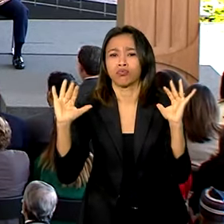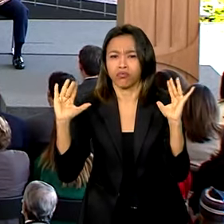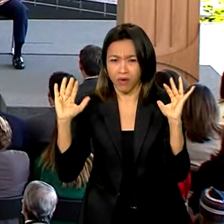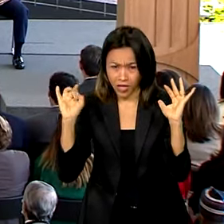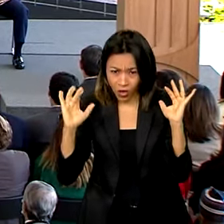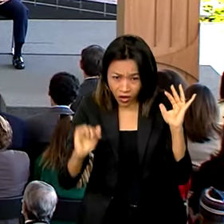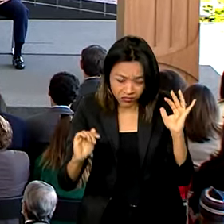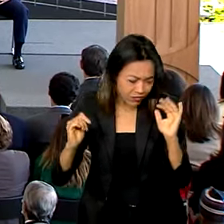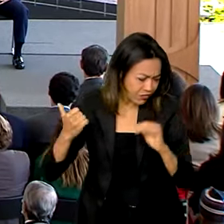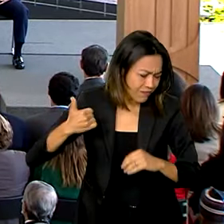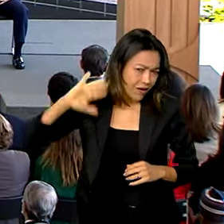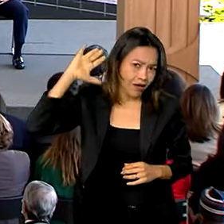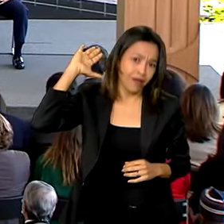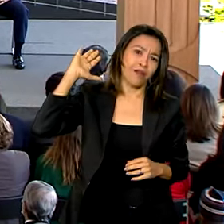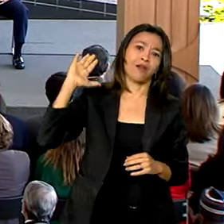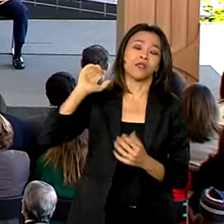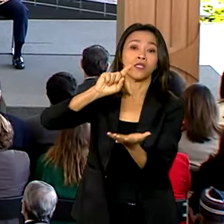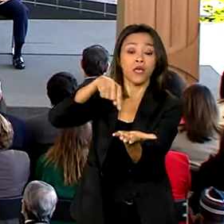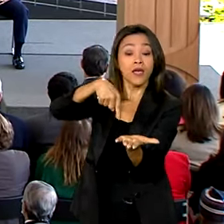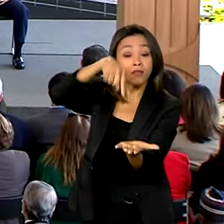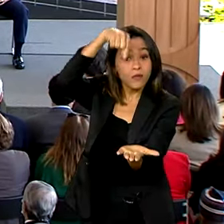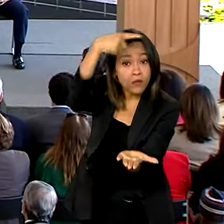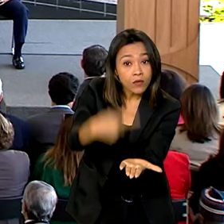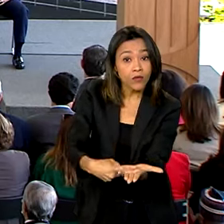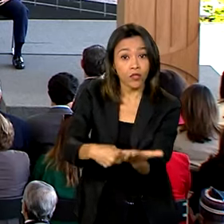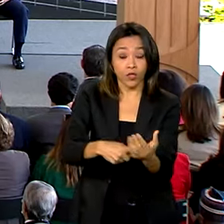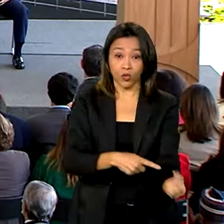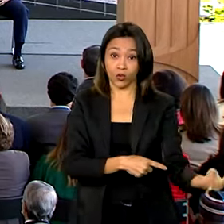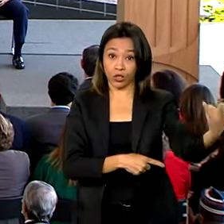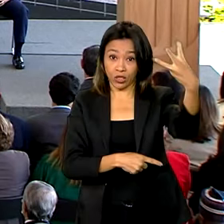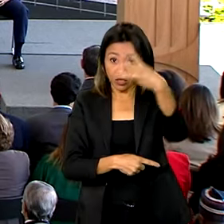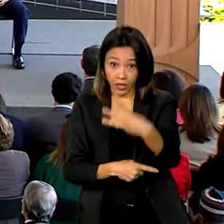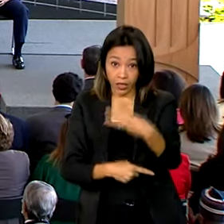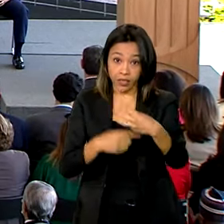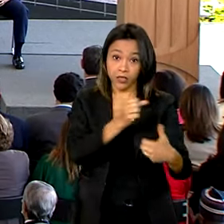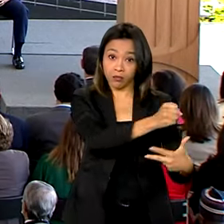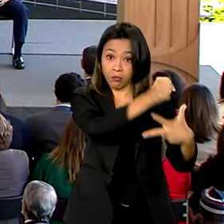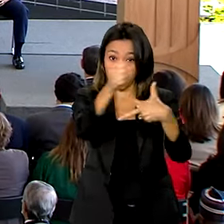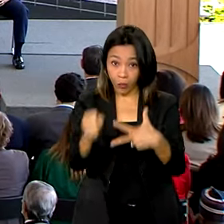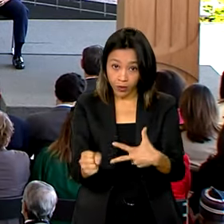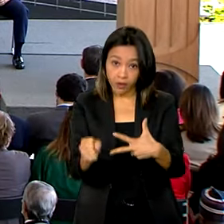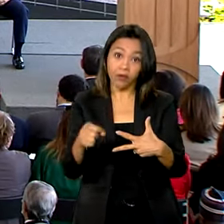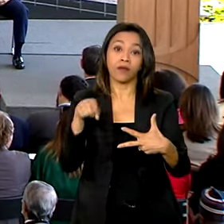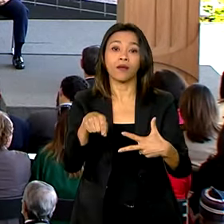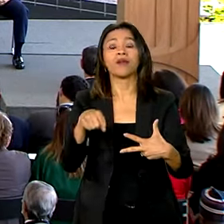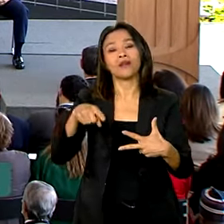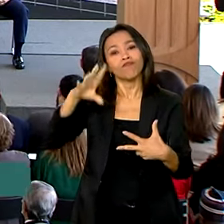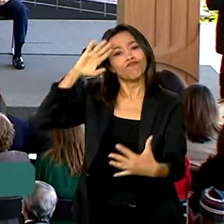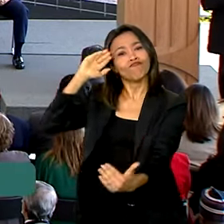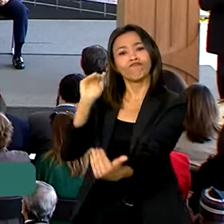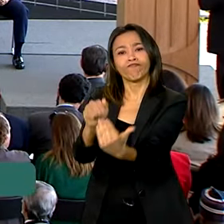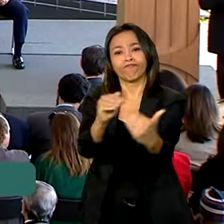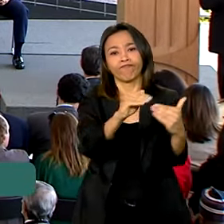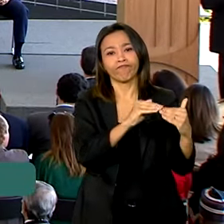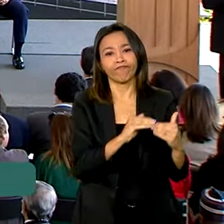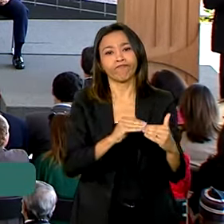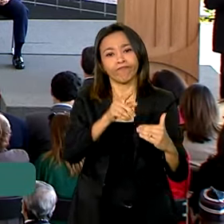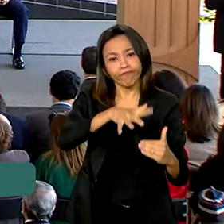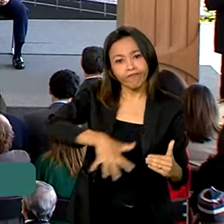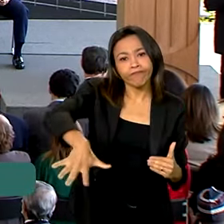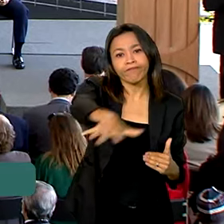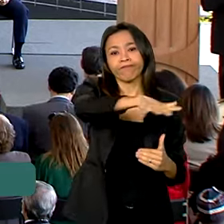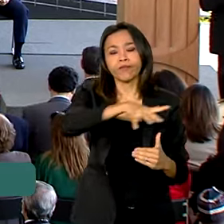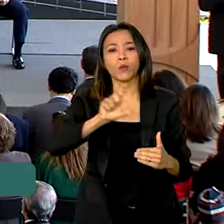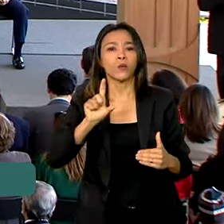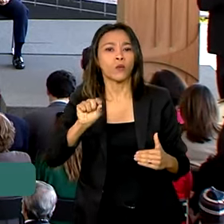dela. A construção do pacto entre os três poderes consolida o consenso político e institucional sobre